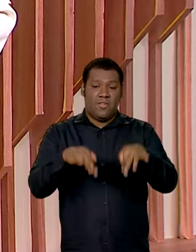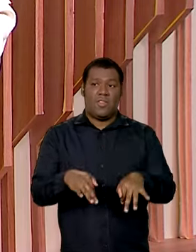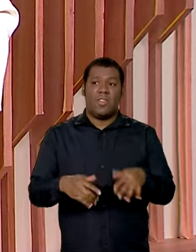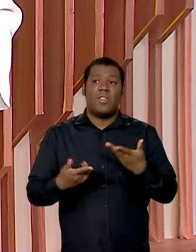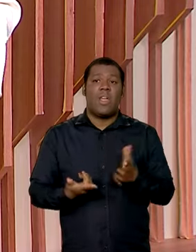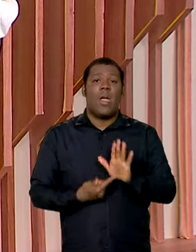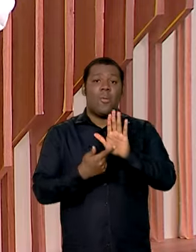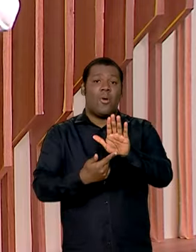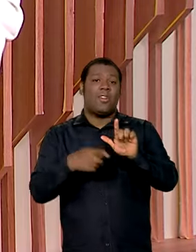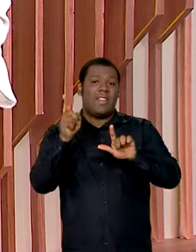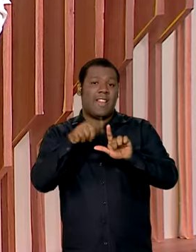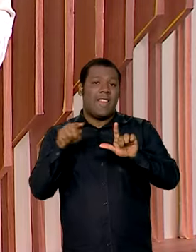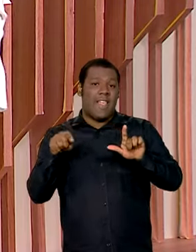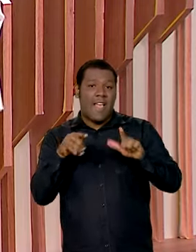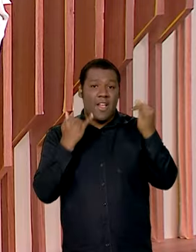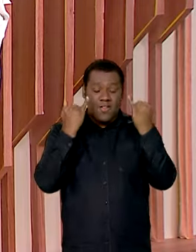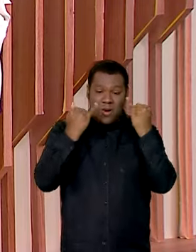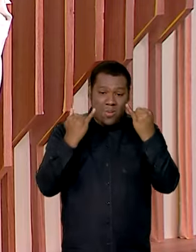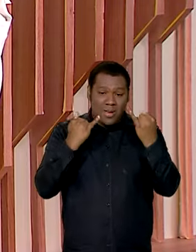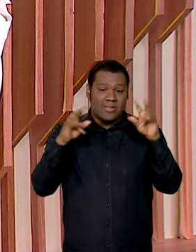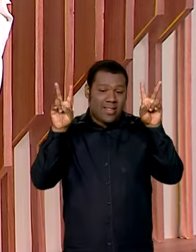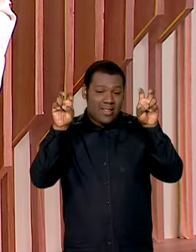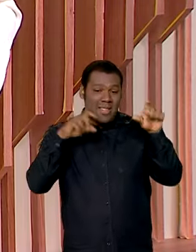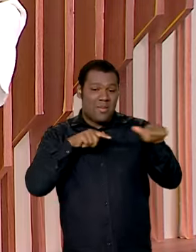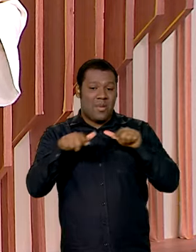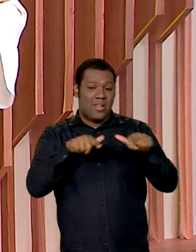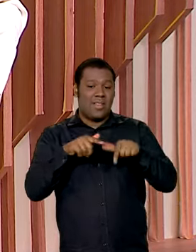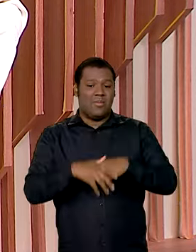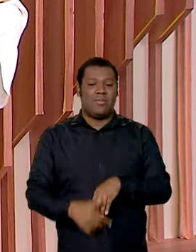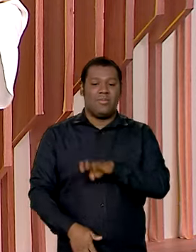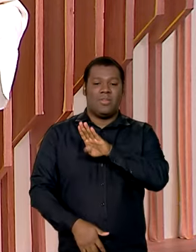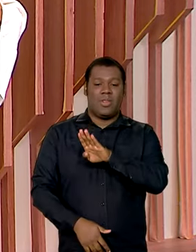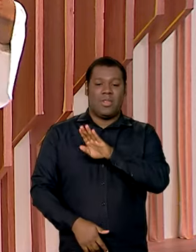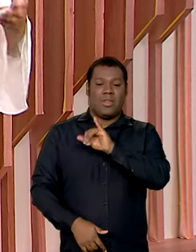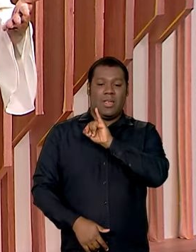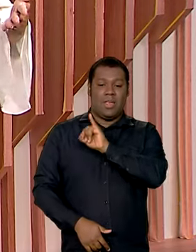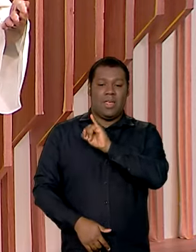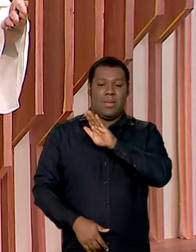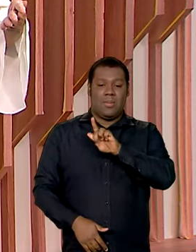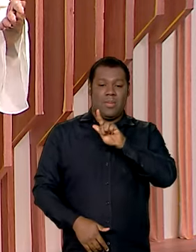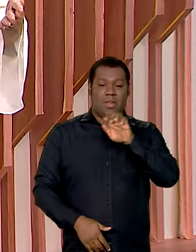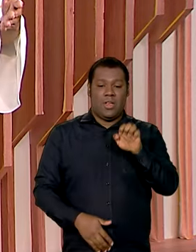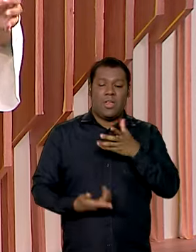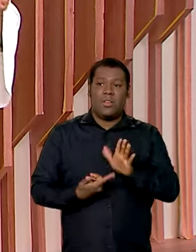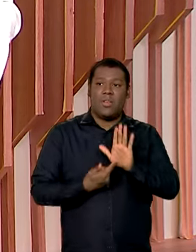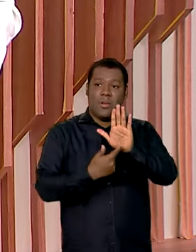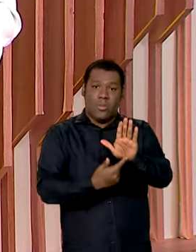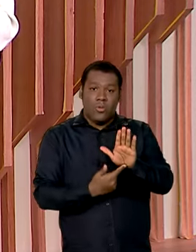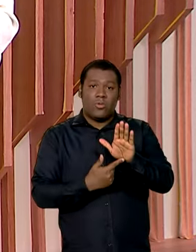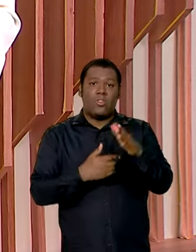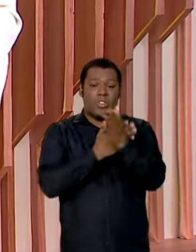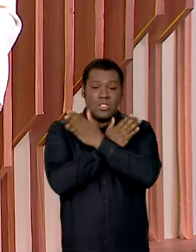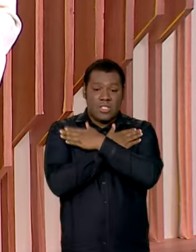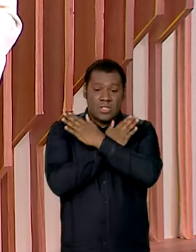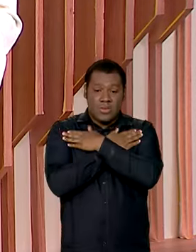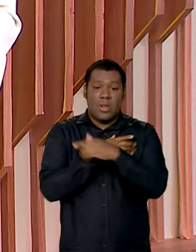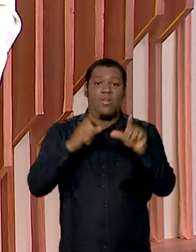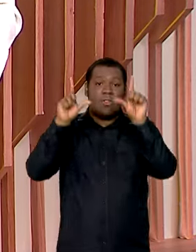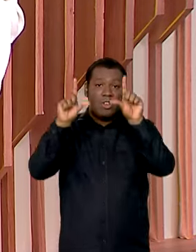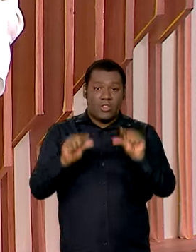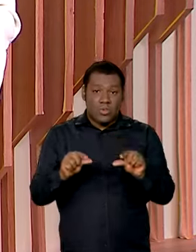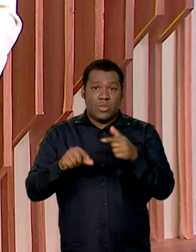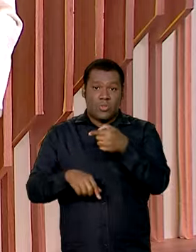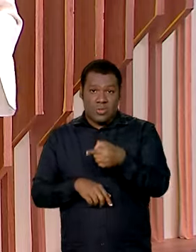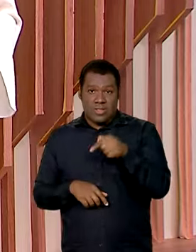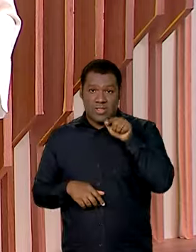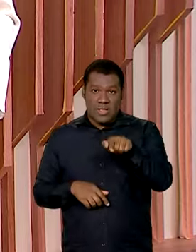sobre emprego que acabam de ser divulgados. Primeiro, o IBGE mostrou que a taxa de desemprego ficou em 7,9%